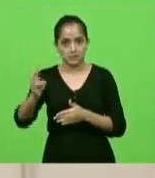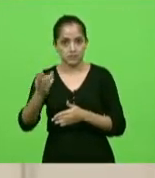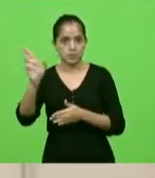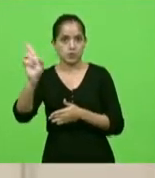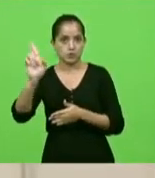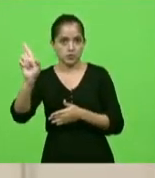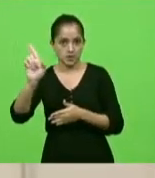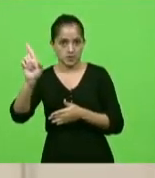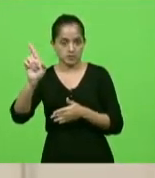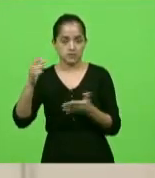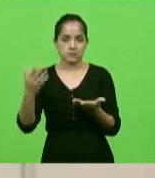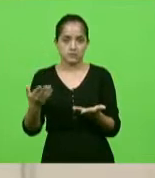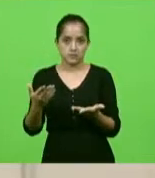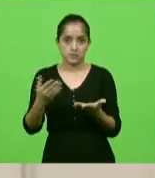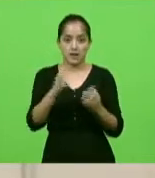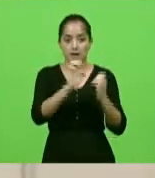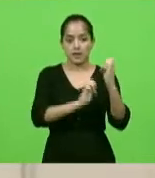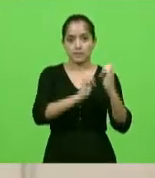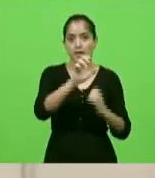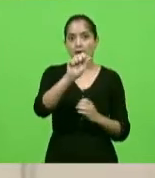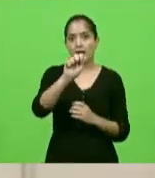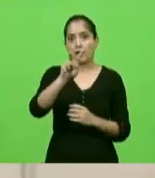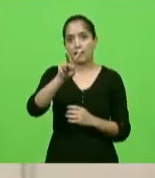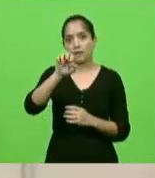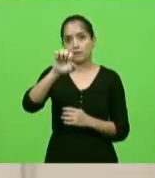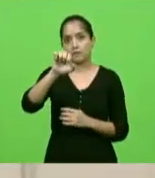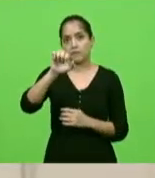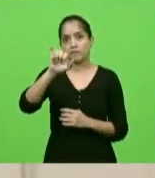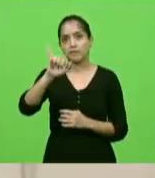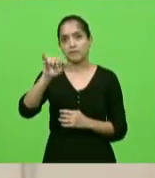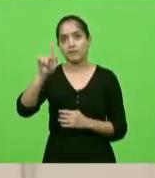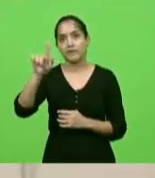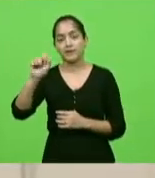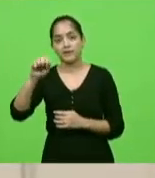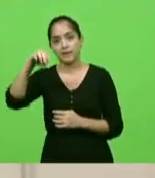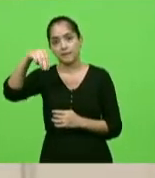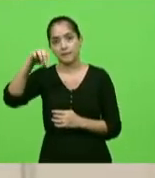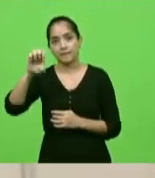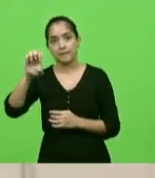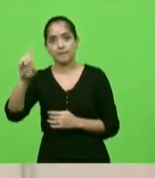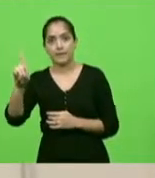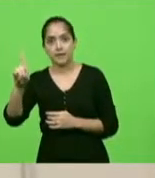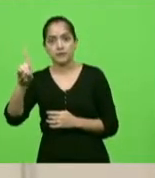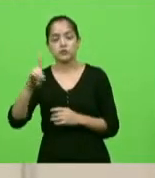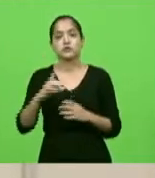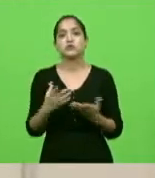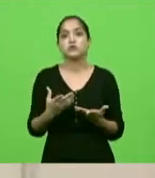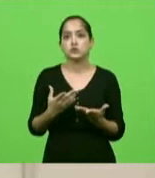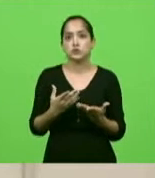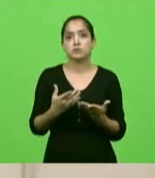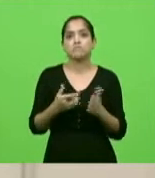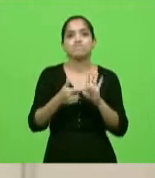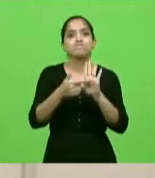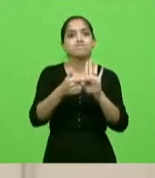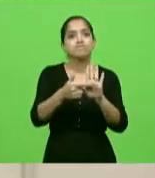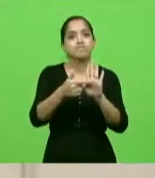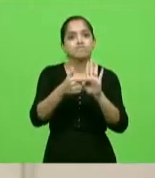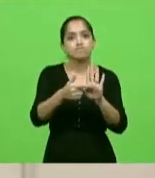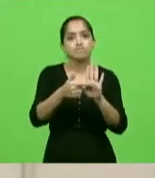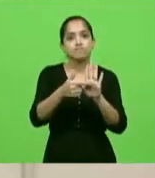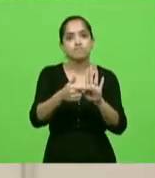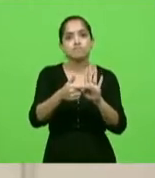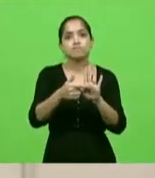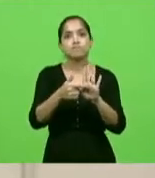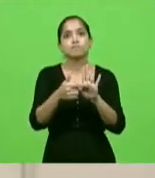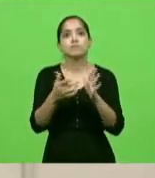33 milhões à empresa Veiga Med deu-se de maneira inteiramente viciada,